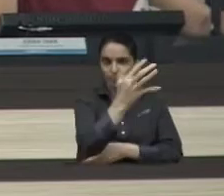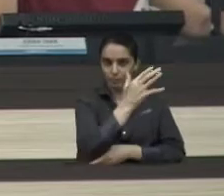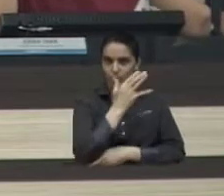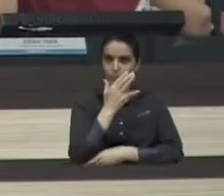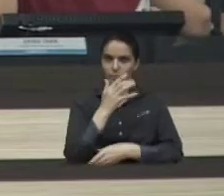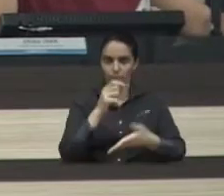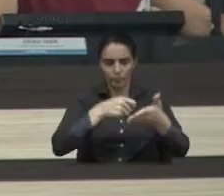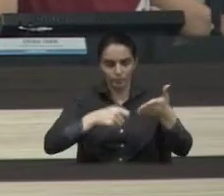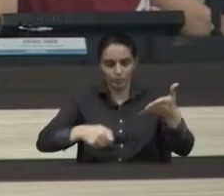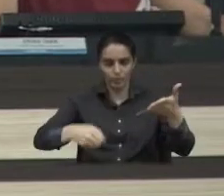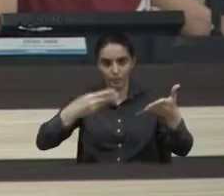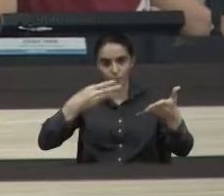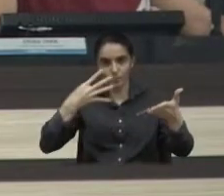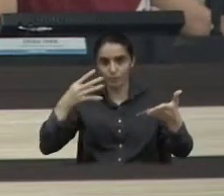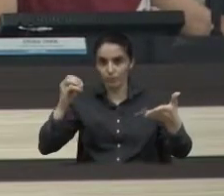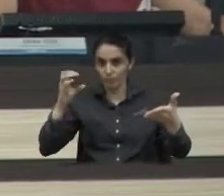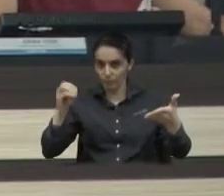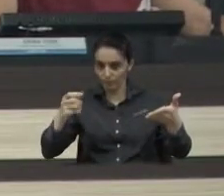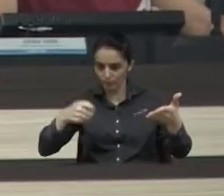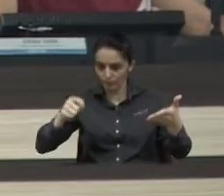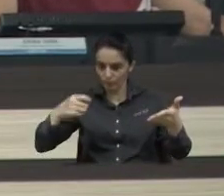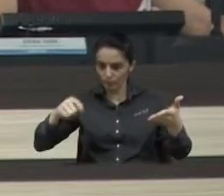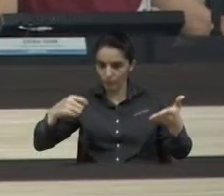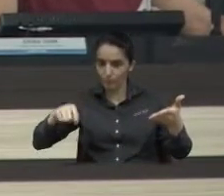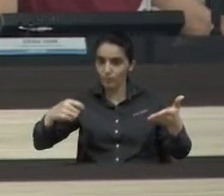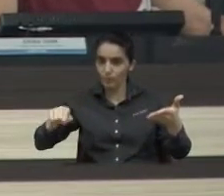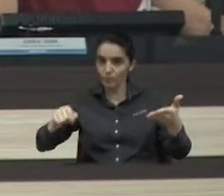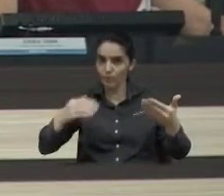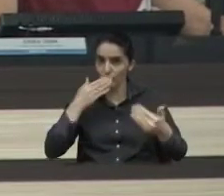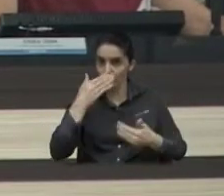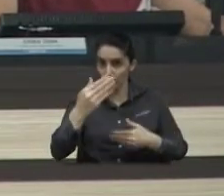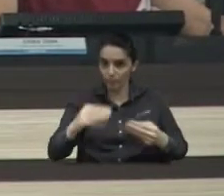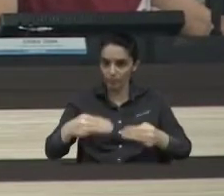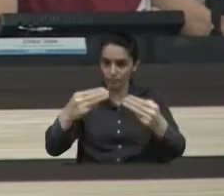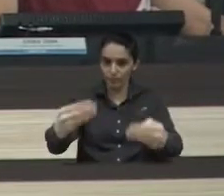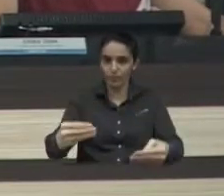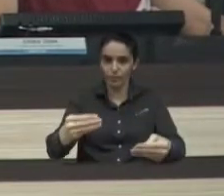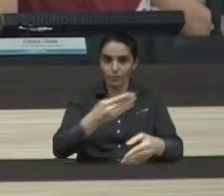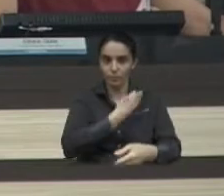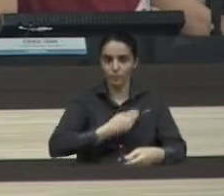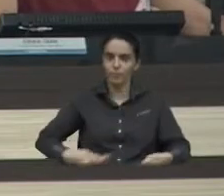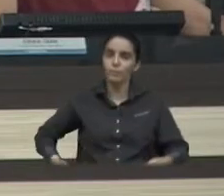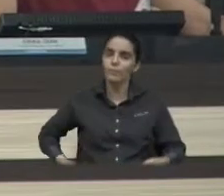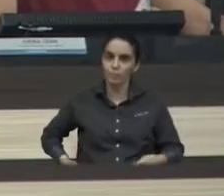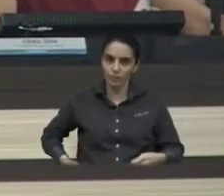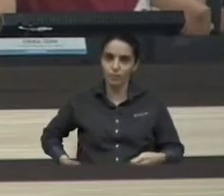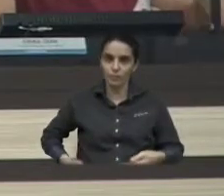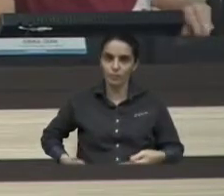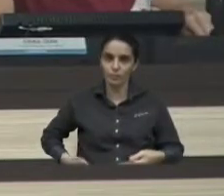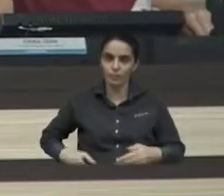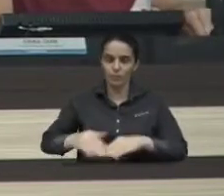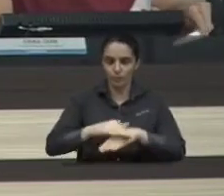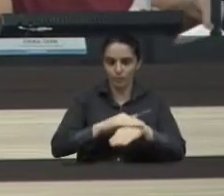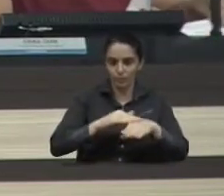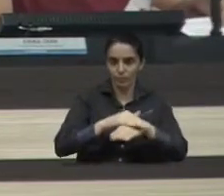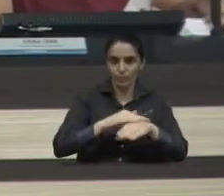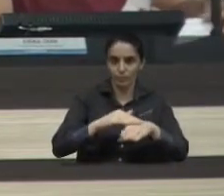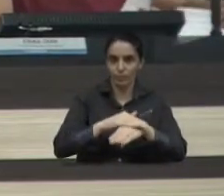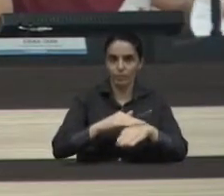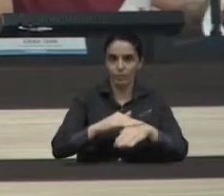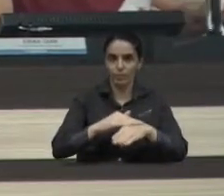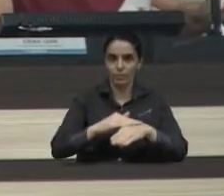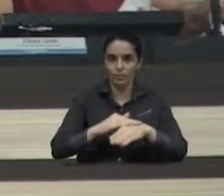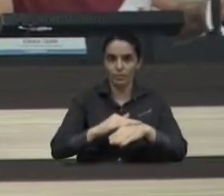abaixo-assinado, 3.400 assinaturas, fomos ao Ministério Público, e através do Ministério Público, uma conversa com o doutor